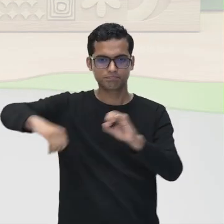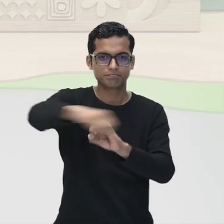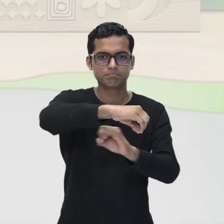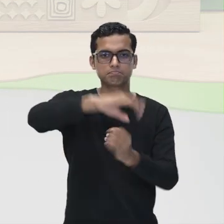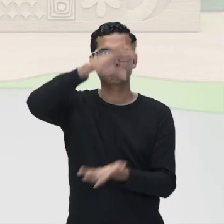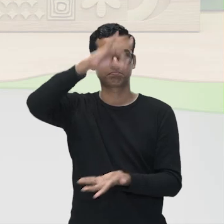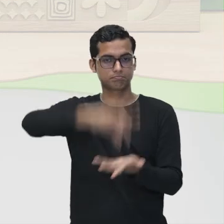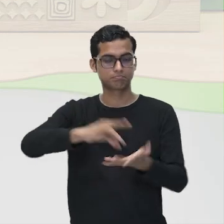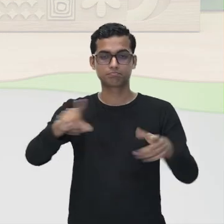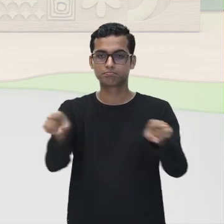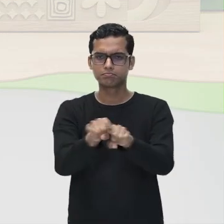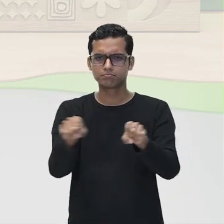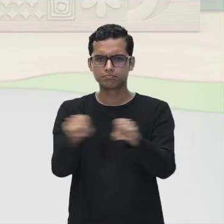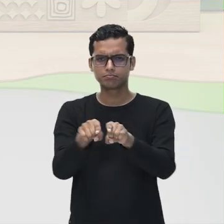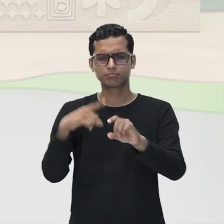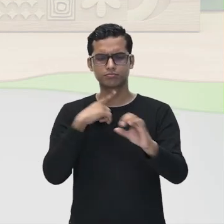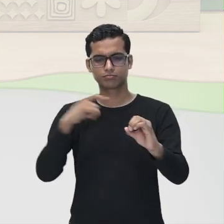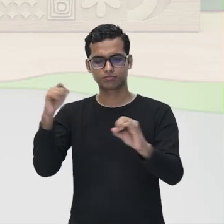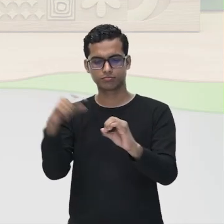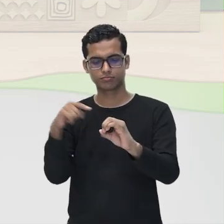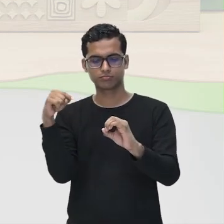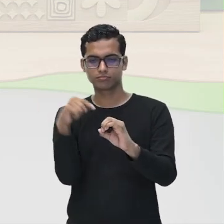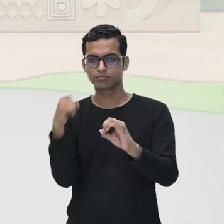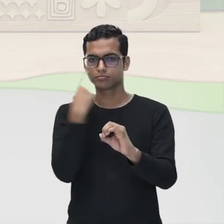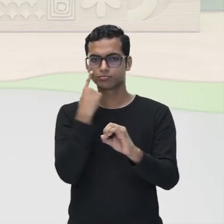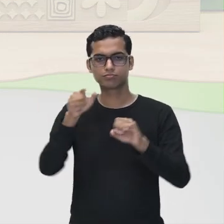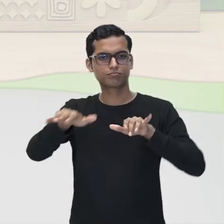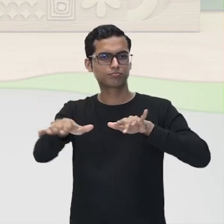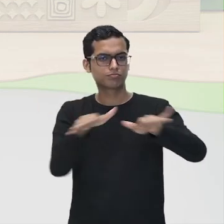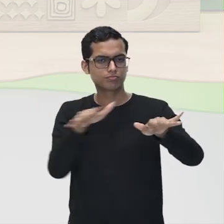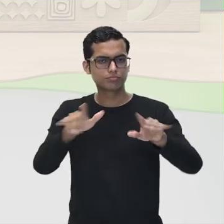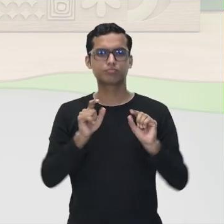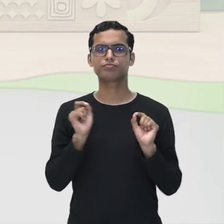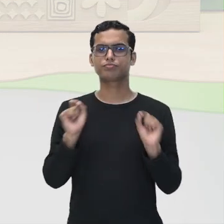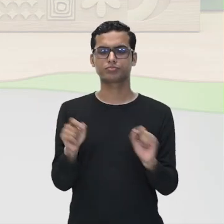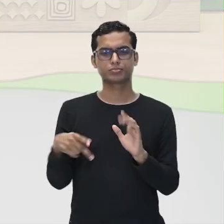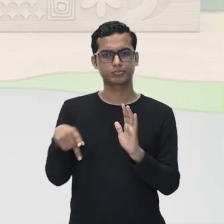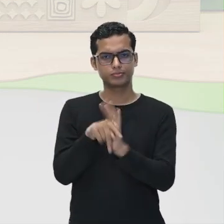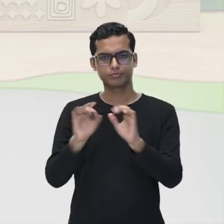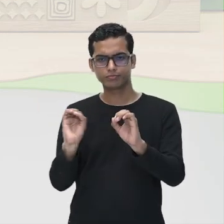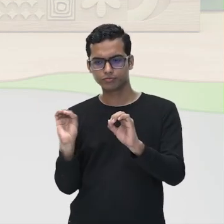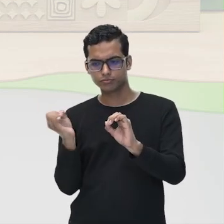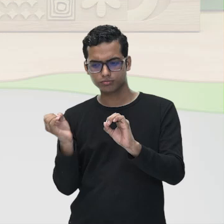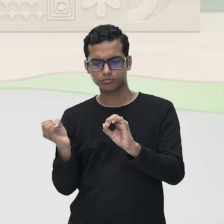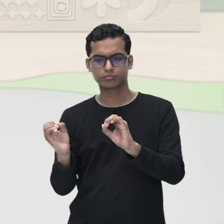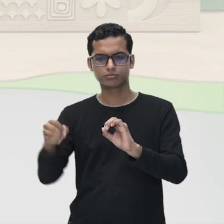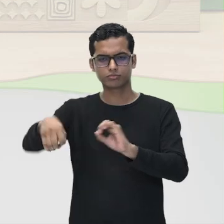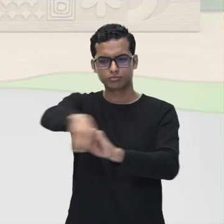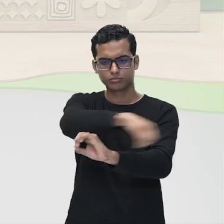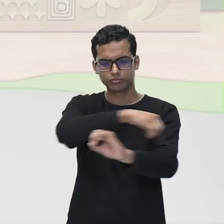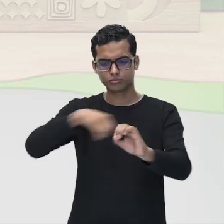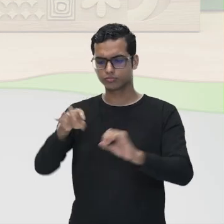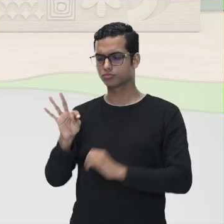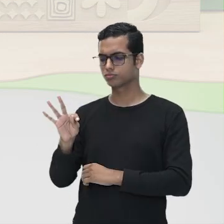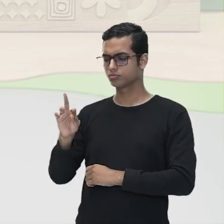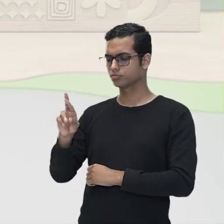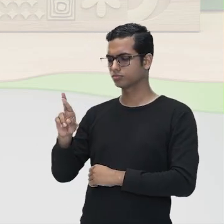ao redor do Sol, que é o movimento de translação, certo?